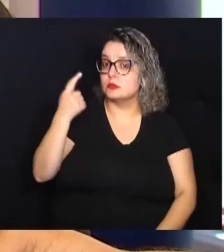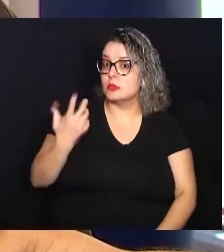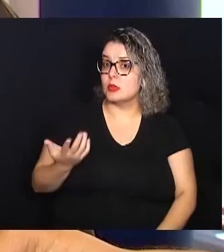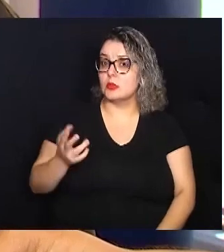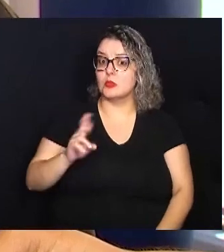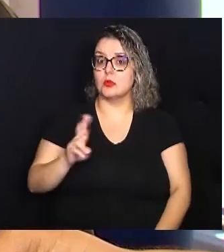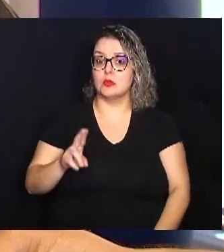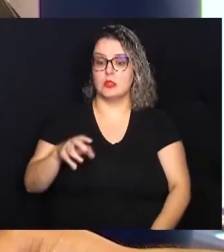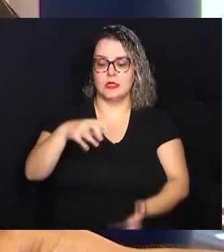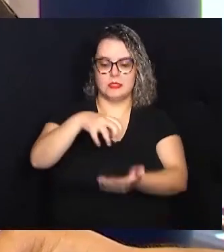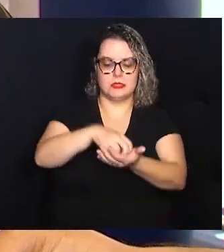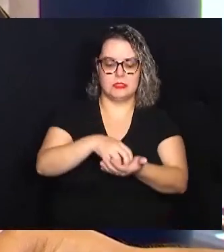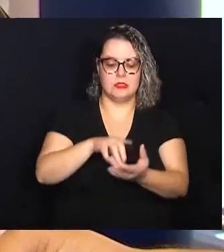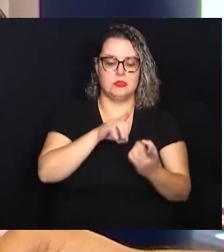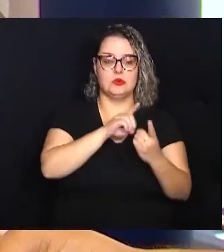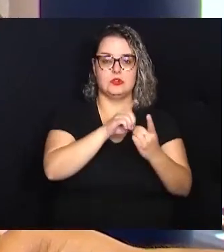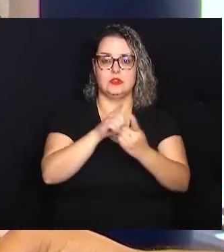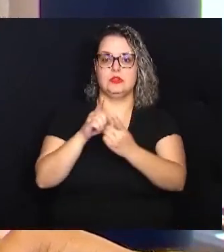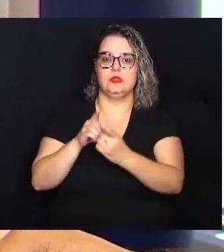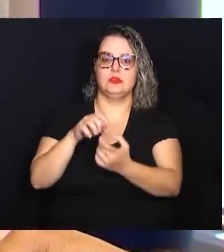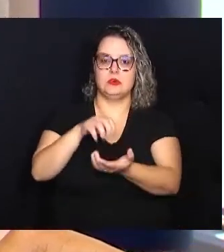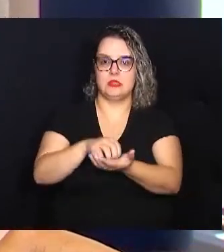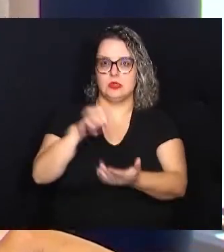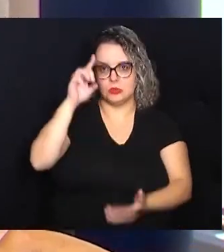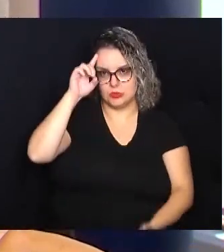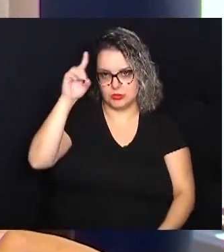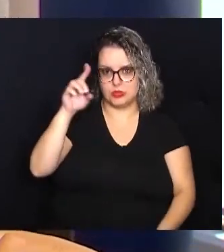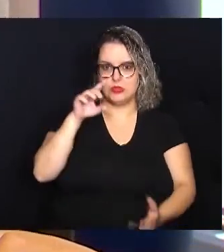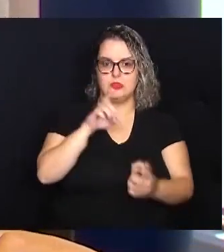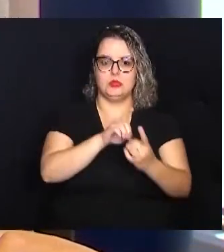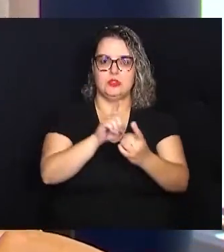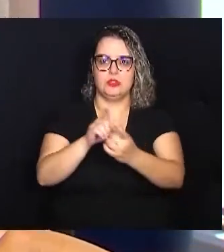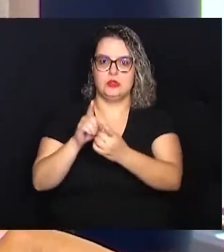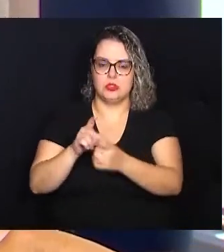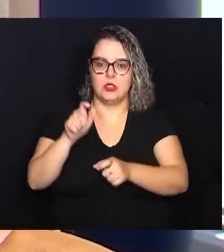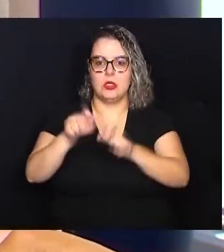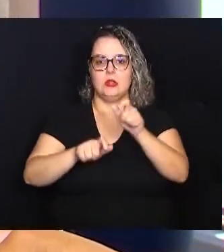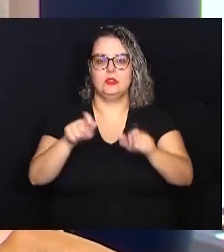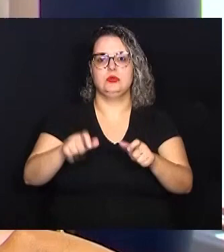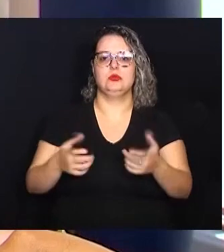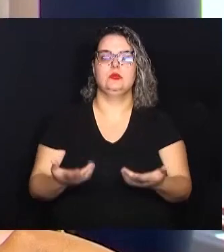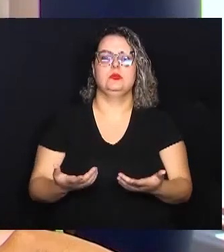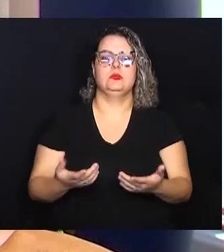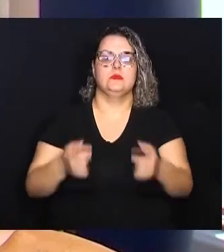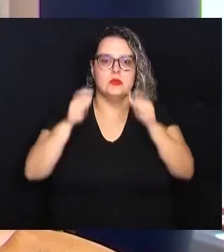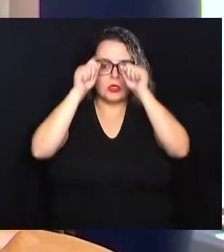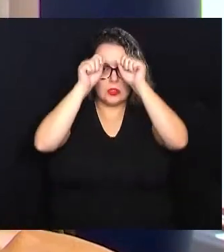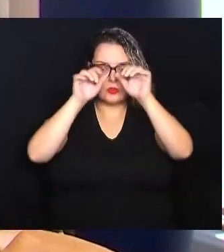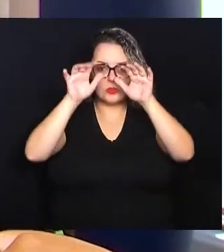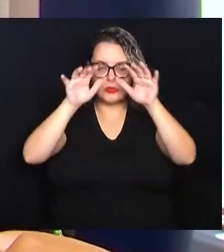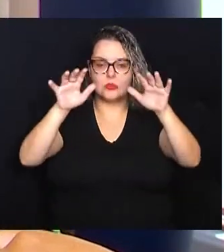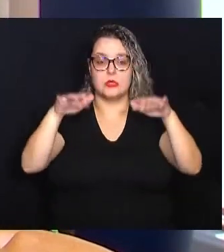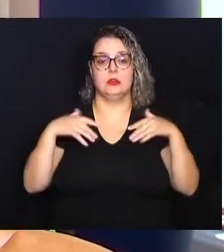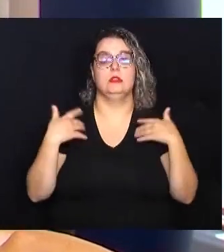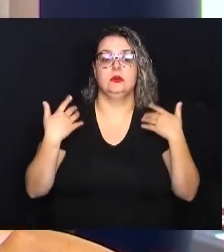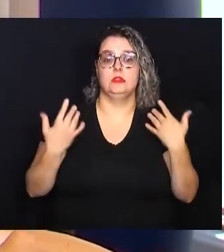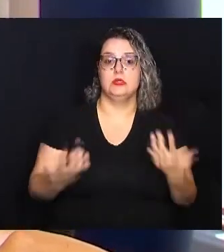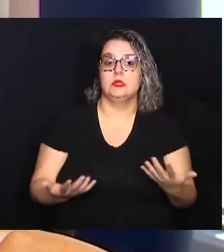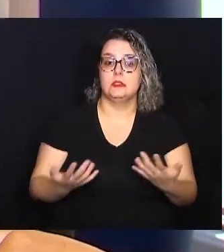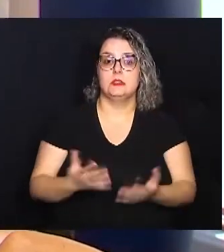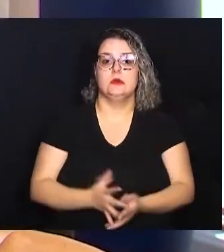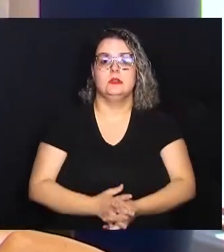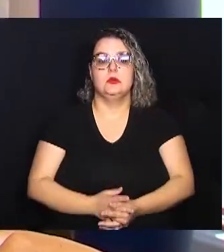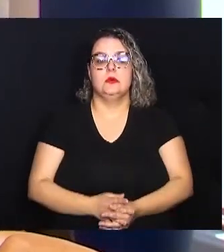Centro de Atendimento, né, Centro Dia de Atendimento às pessoas com autismo. Então, eu